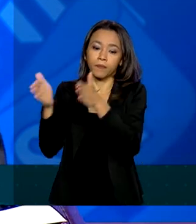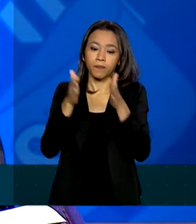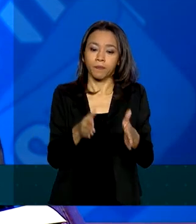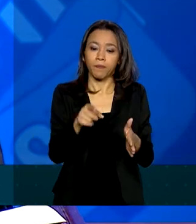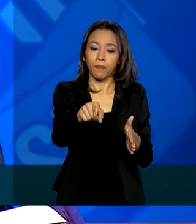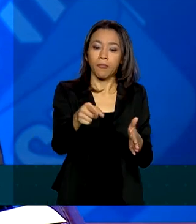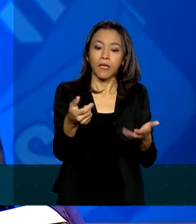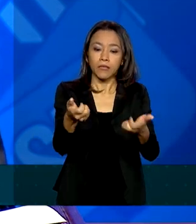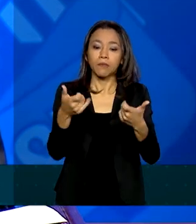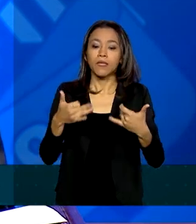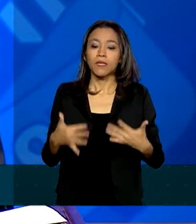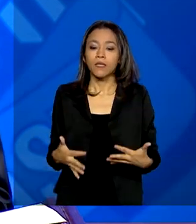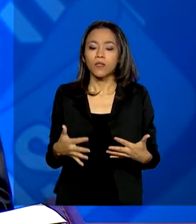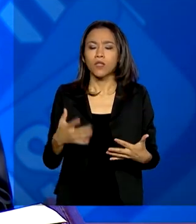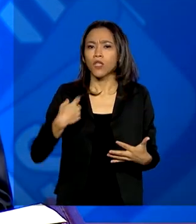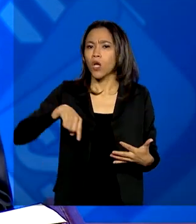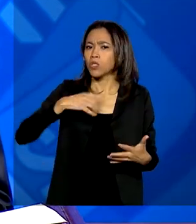não pretendemos deixar ninguém para trás